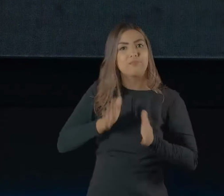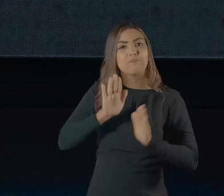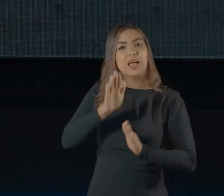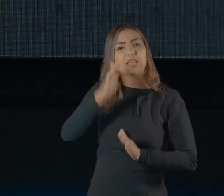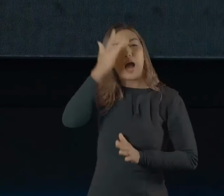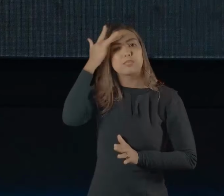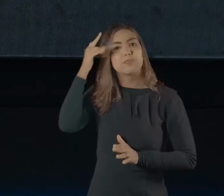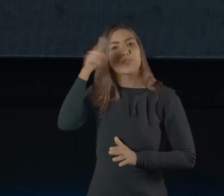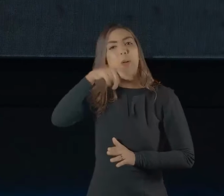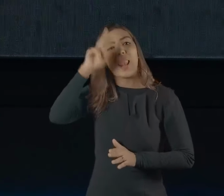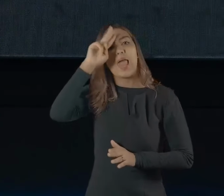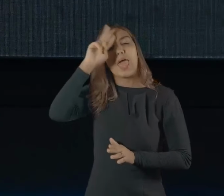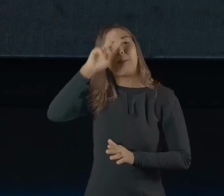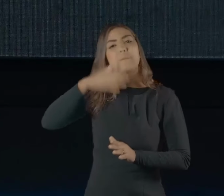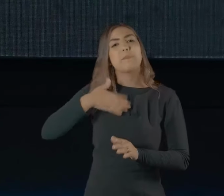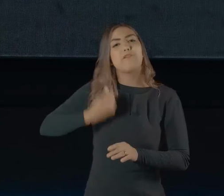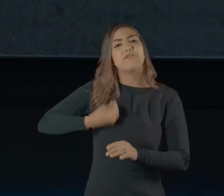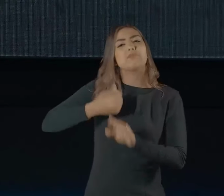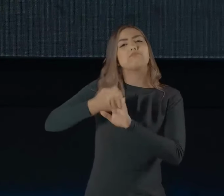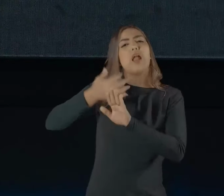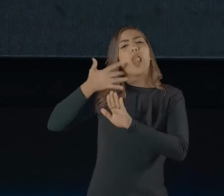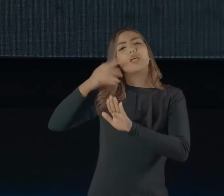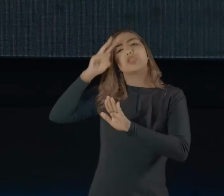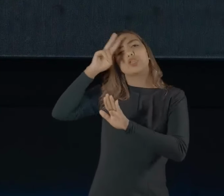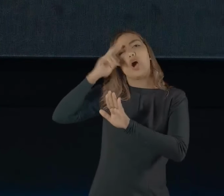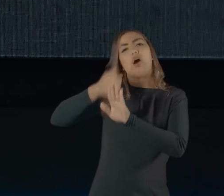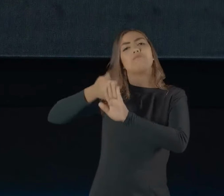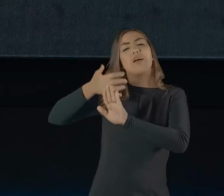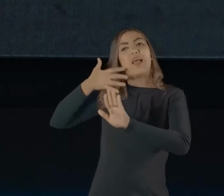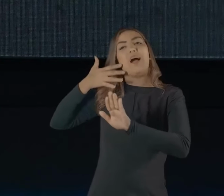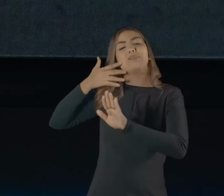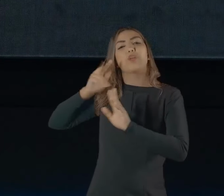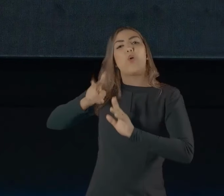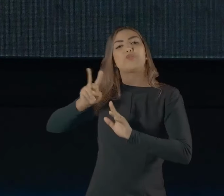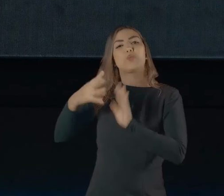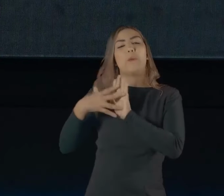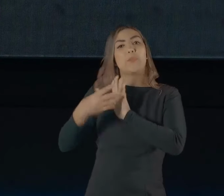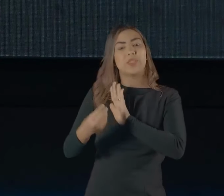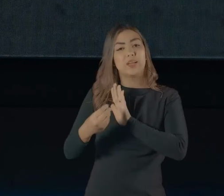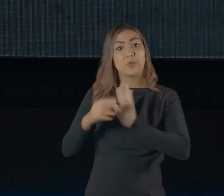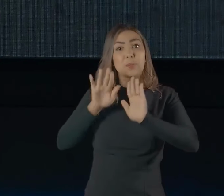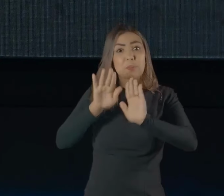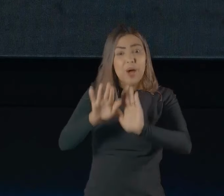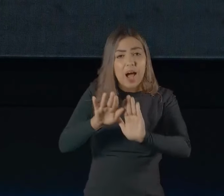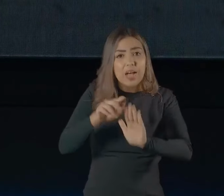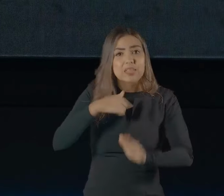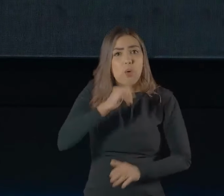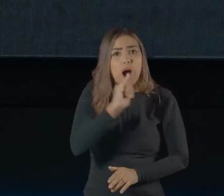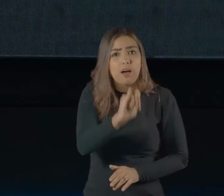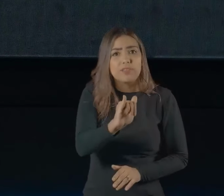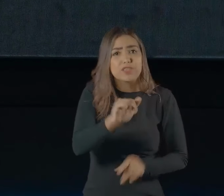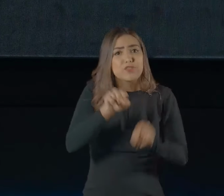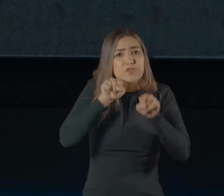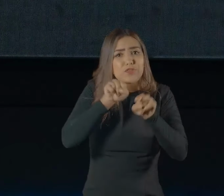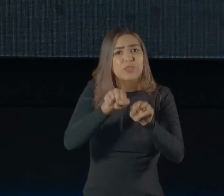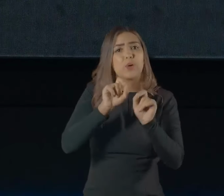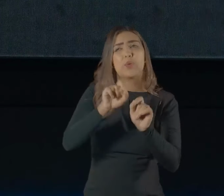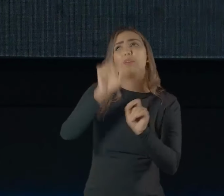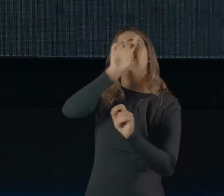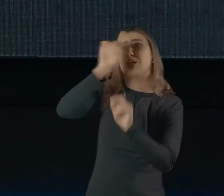Mas o tempo que você tem para cumprir o seu chamado é agora, é nesse